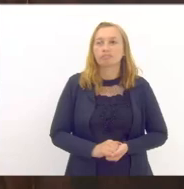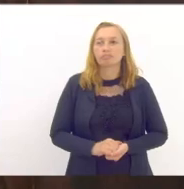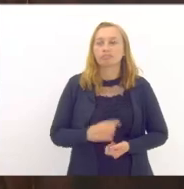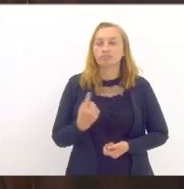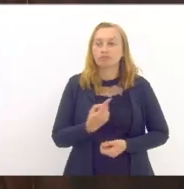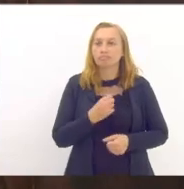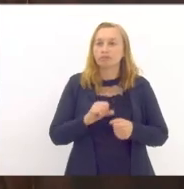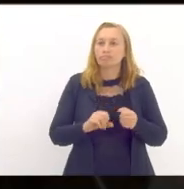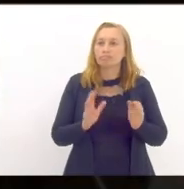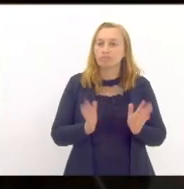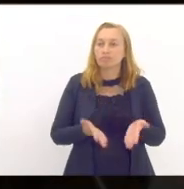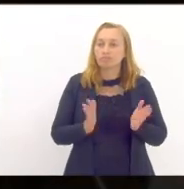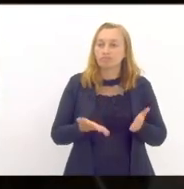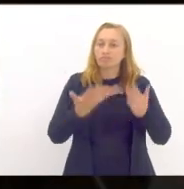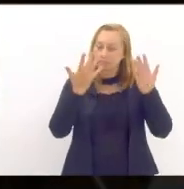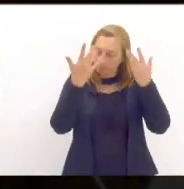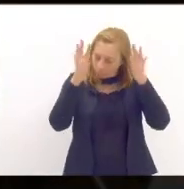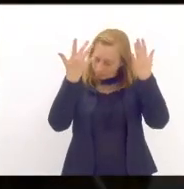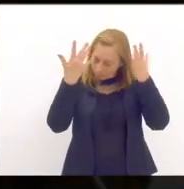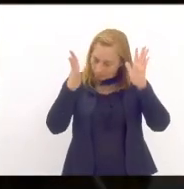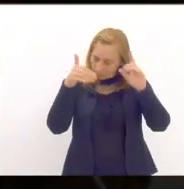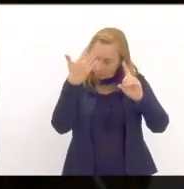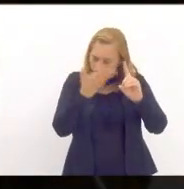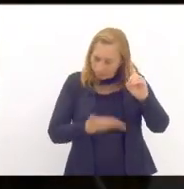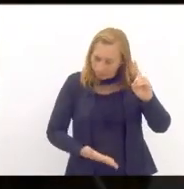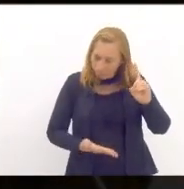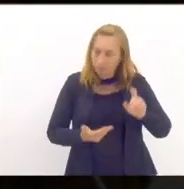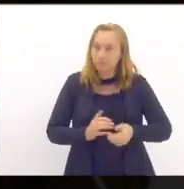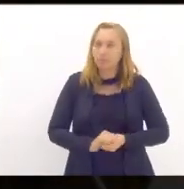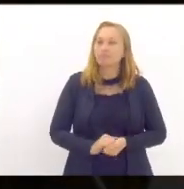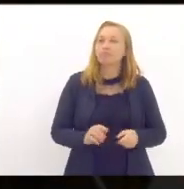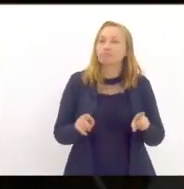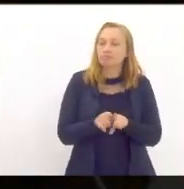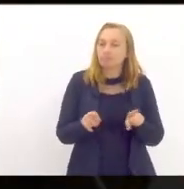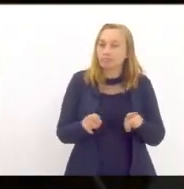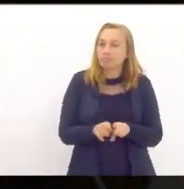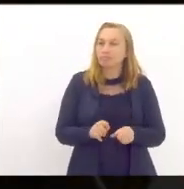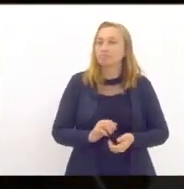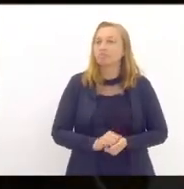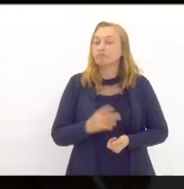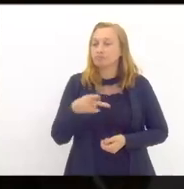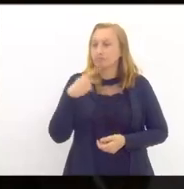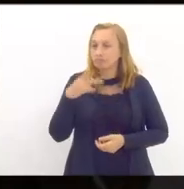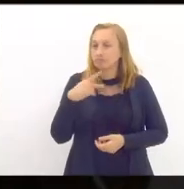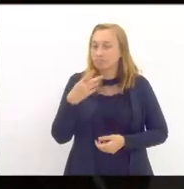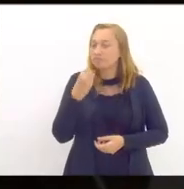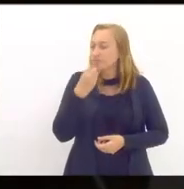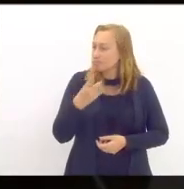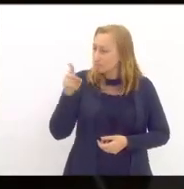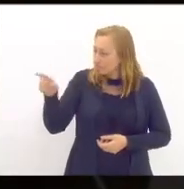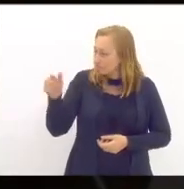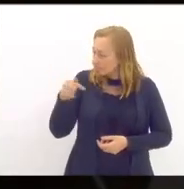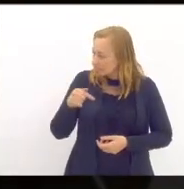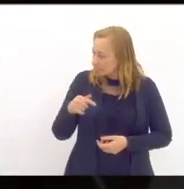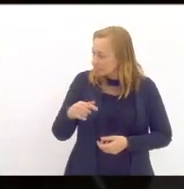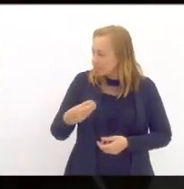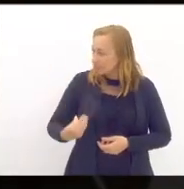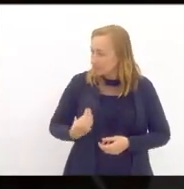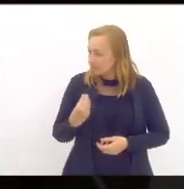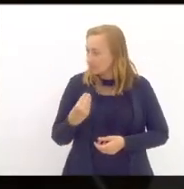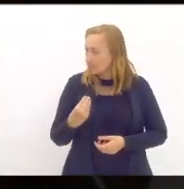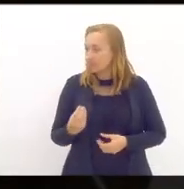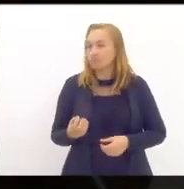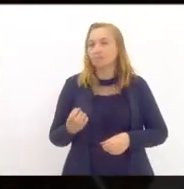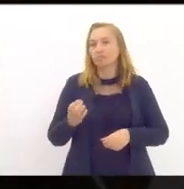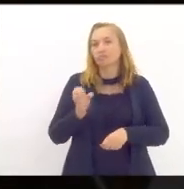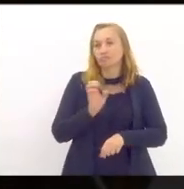faz aqui hoje, ao te aplaudir, ao te homenagear, é também, né, dizer que bom que você existe no nosso